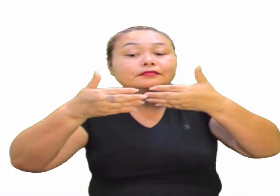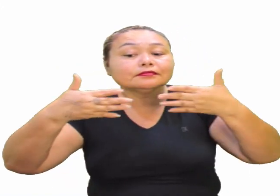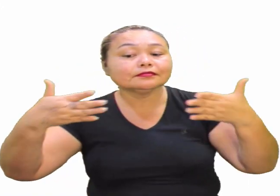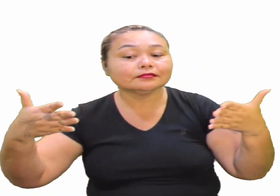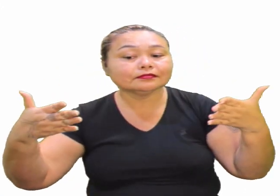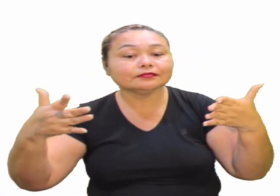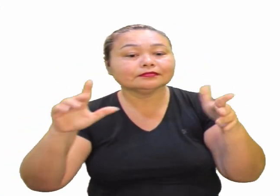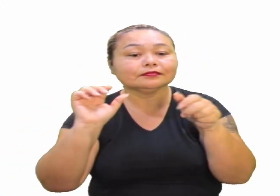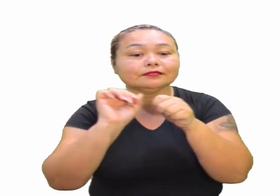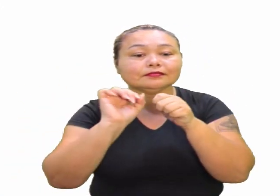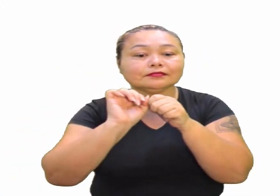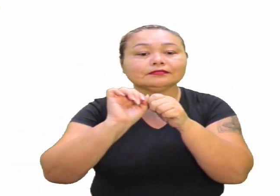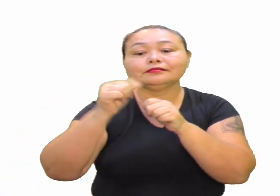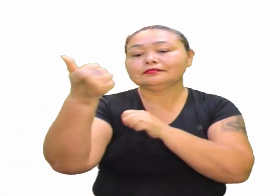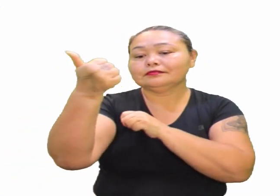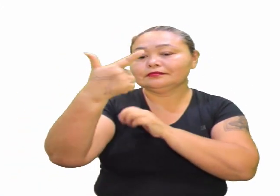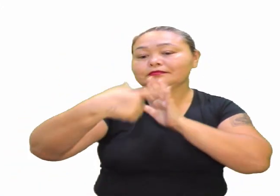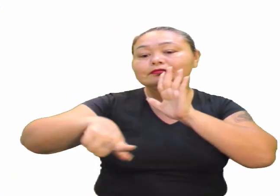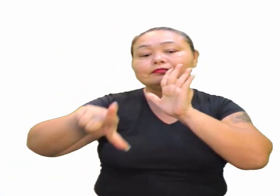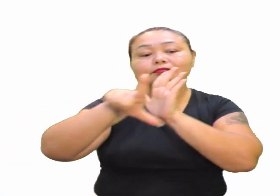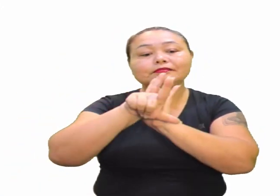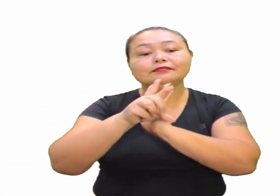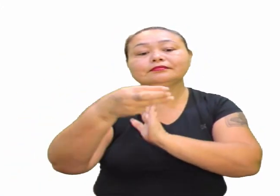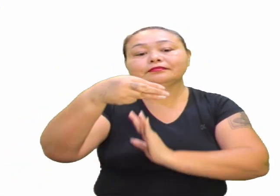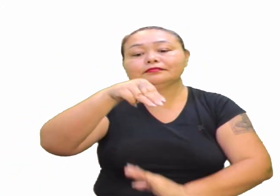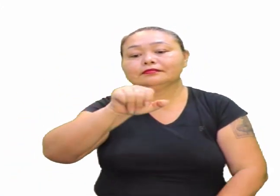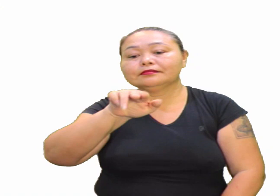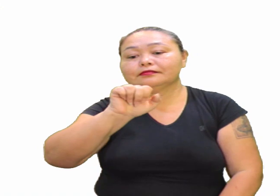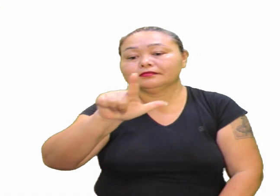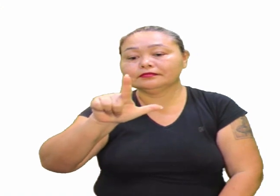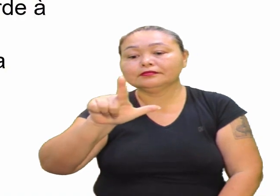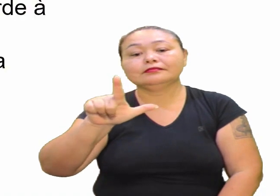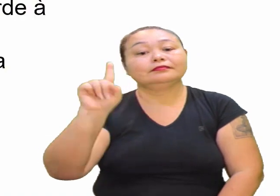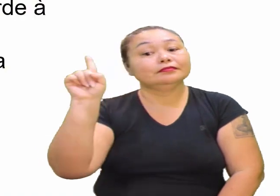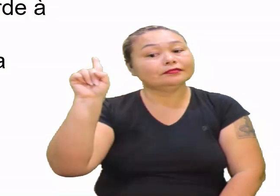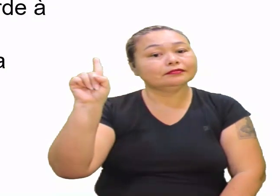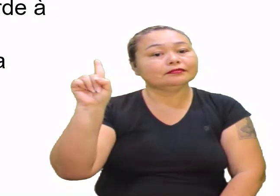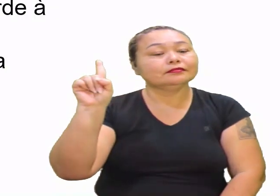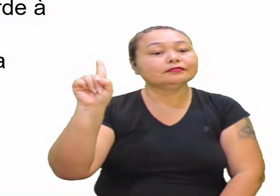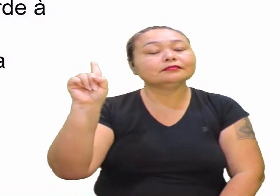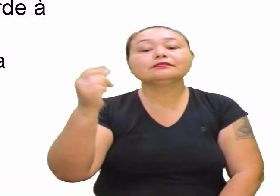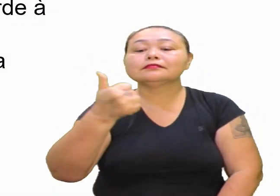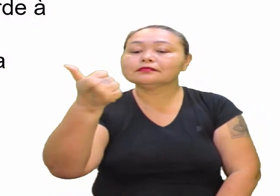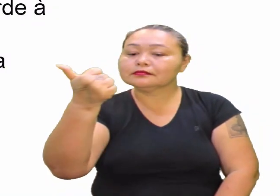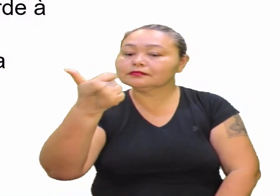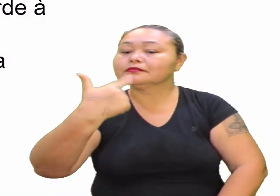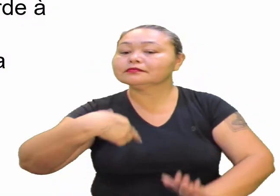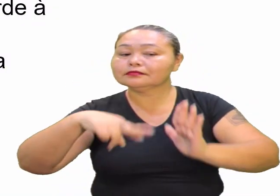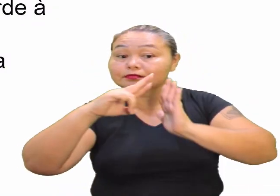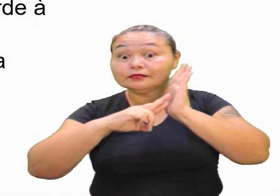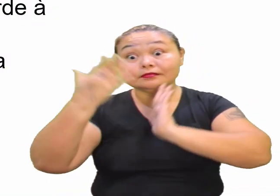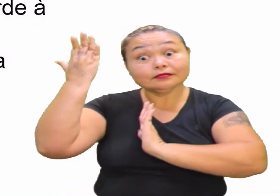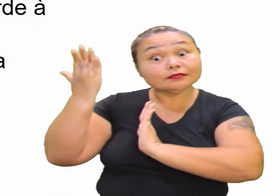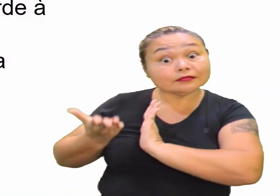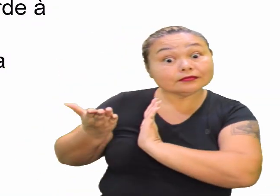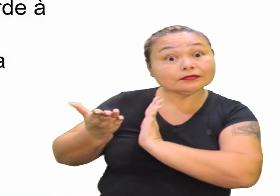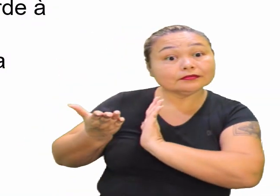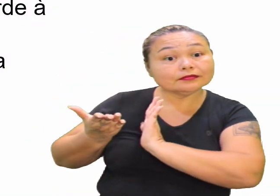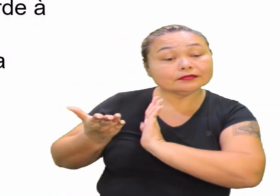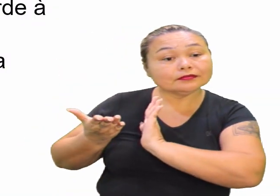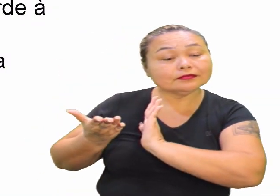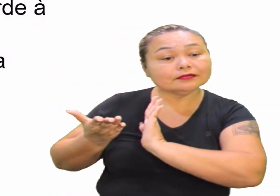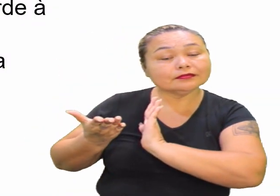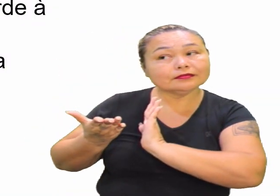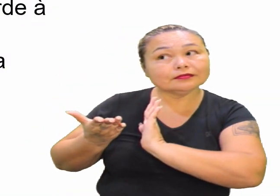Introdução à First Line Mendel, a primeira lei mendeliana. E na primeira lei mendeliana, olha aí, galera.